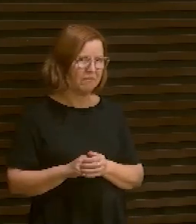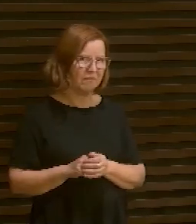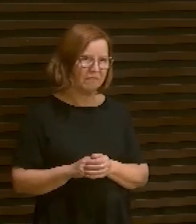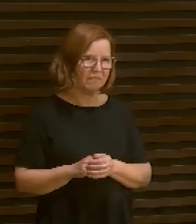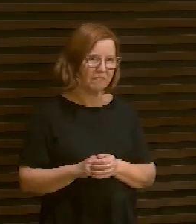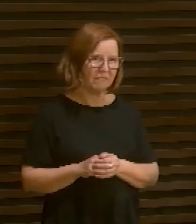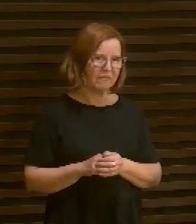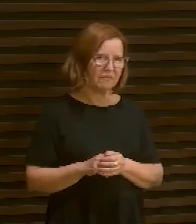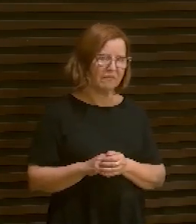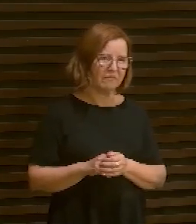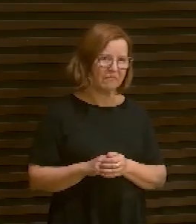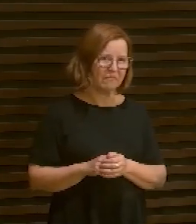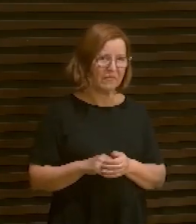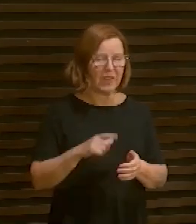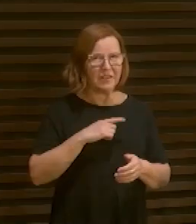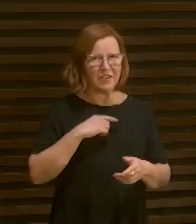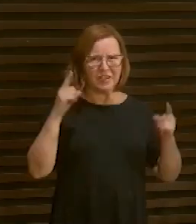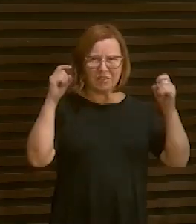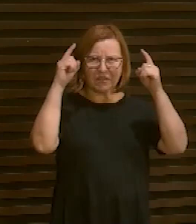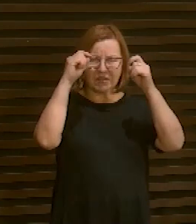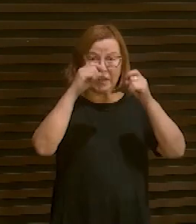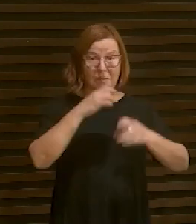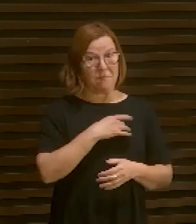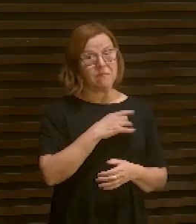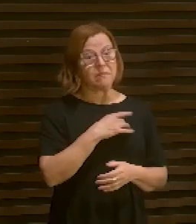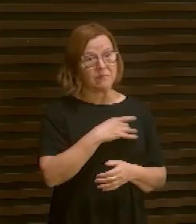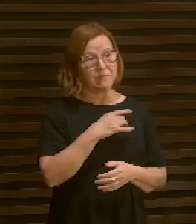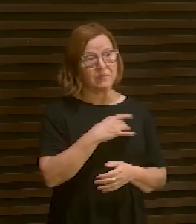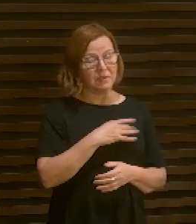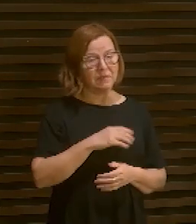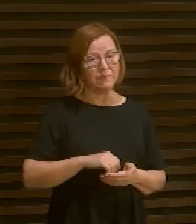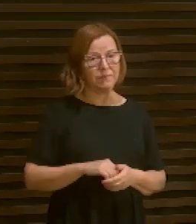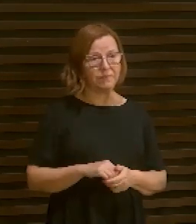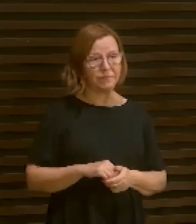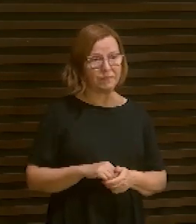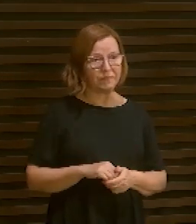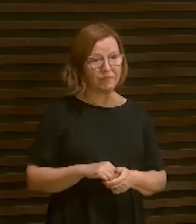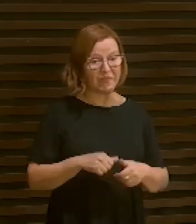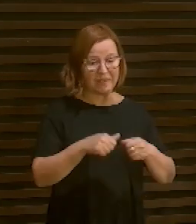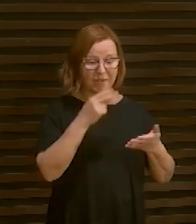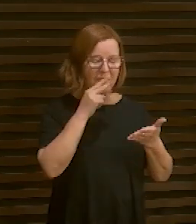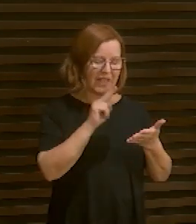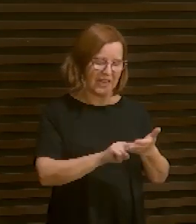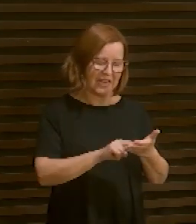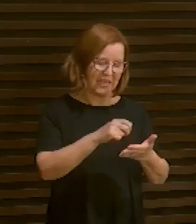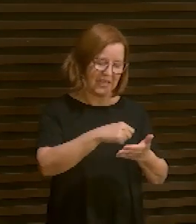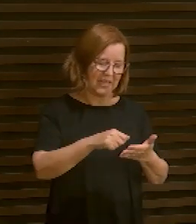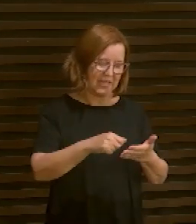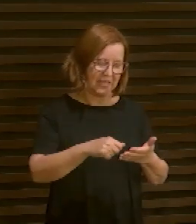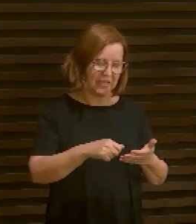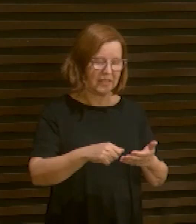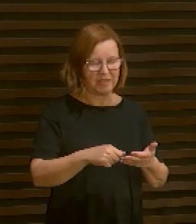pisando com dificuldade, com medo, e essa carta foi escrita com este pano